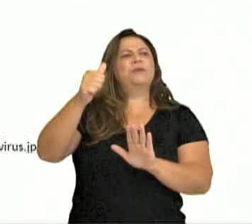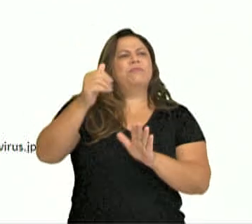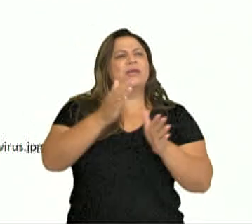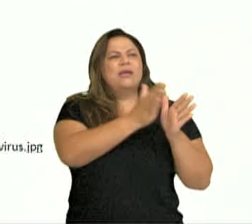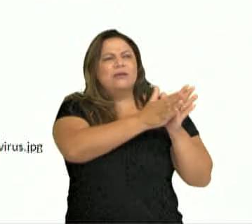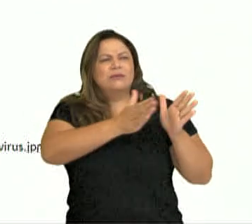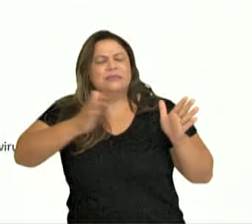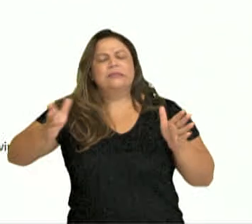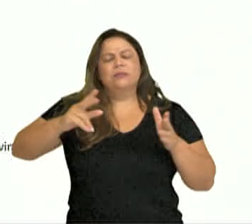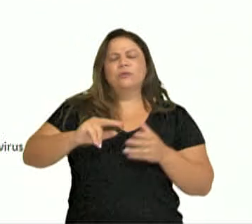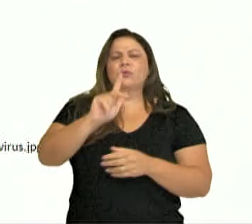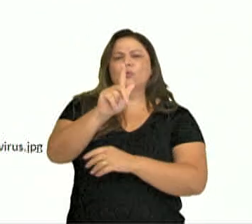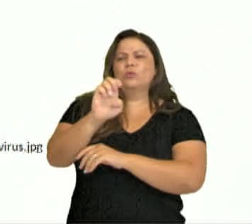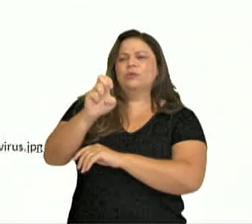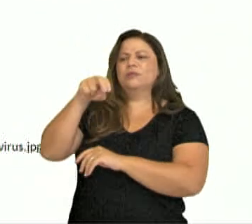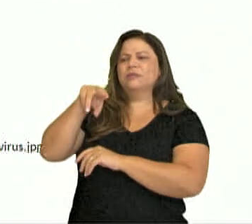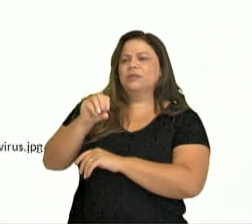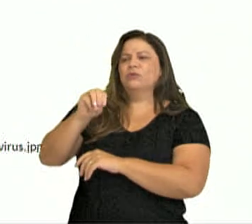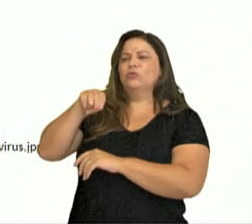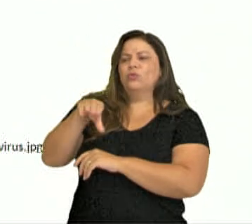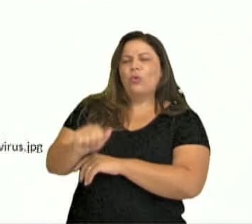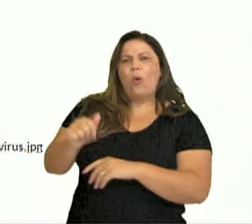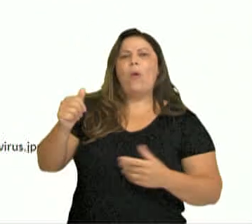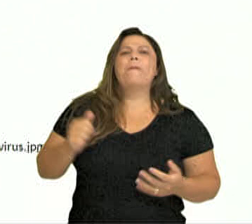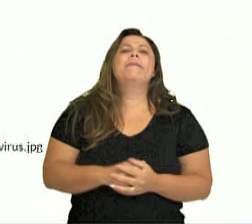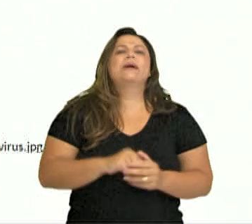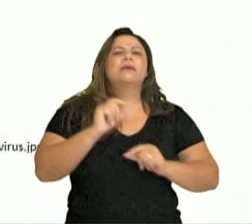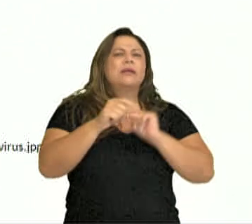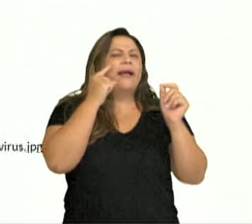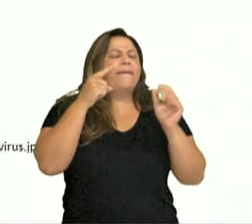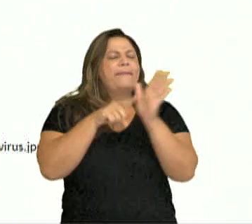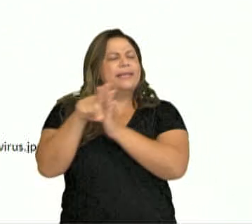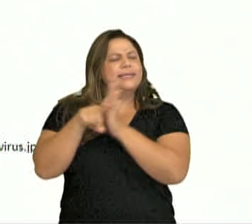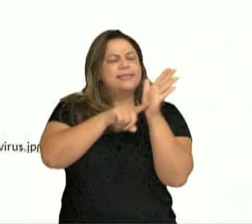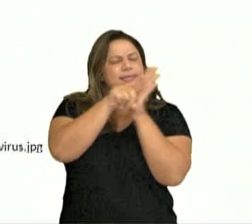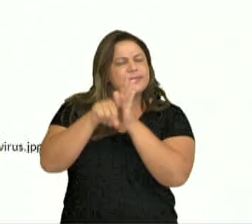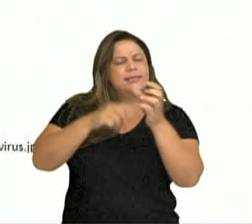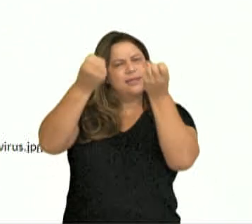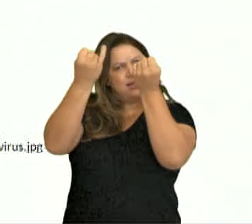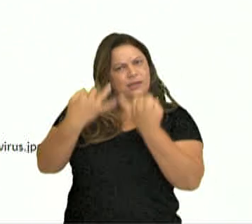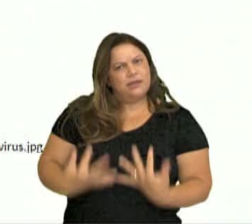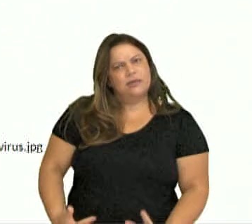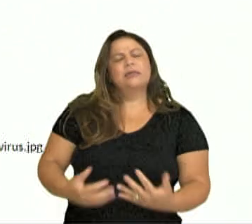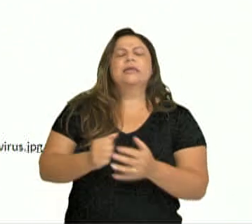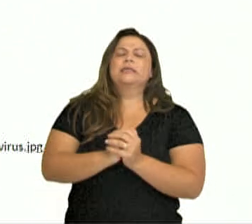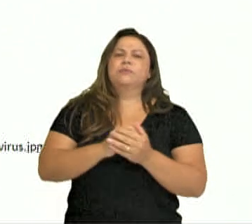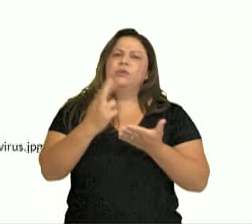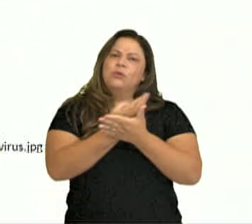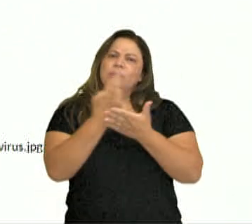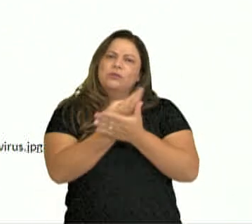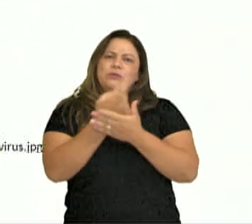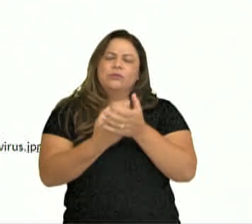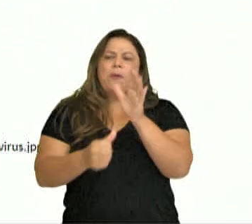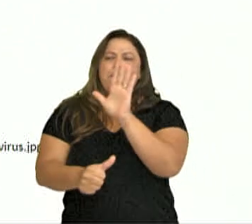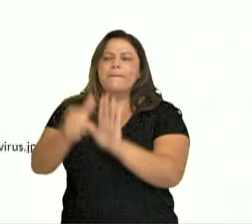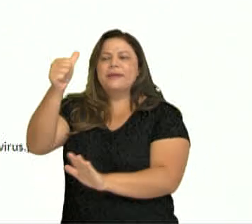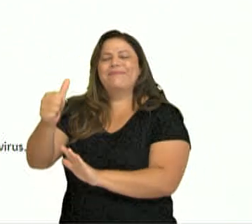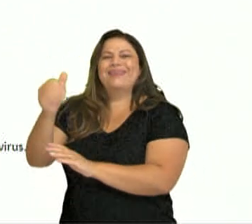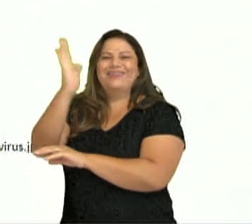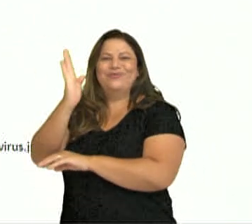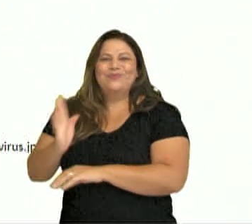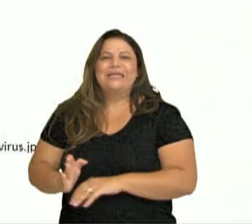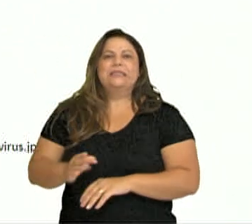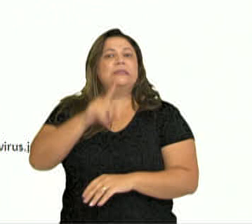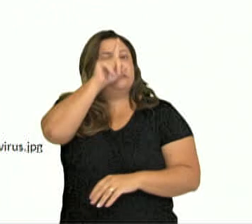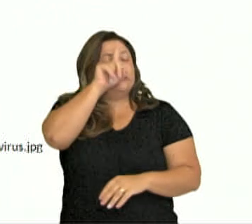o genoma do coronavírus? Pesquisadora que coordenou o projeto genético explicou à Veja o pioneirismo brasileiro, além dos perigos